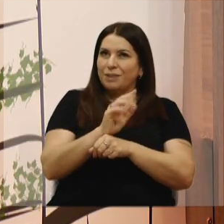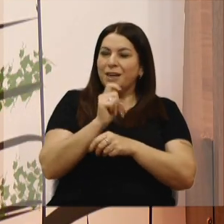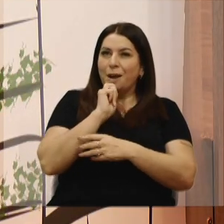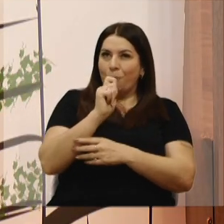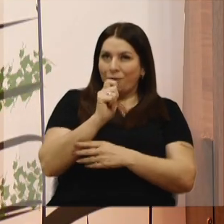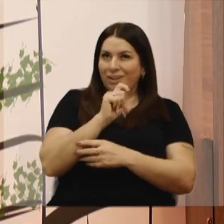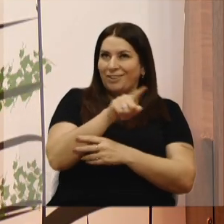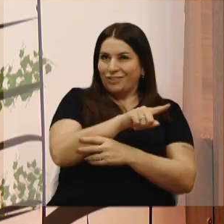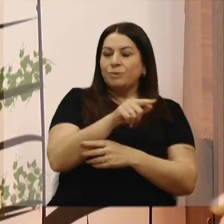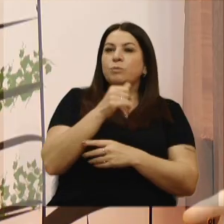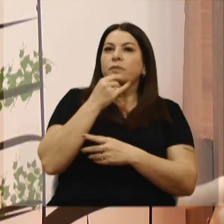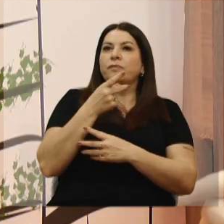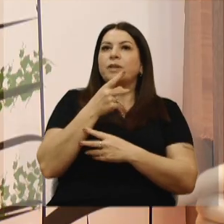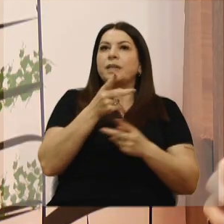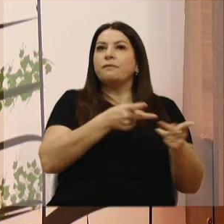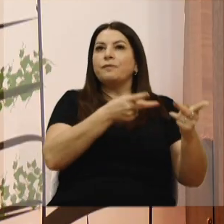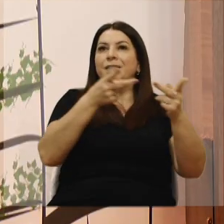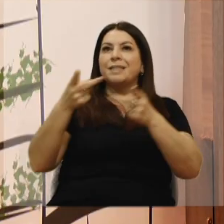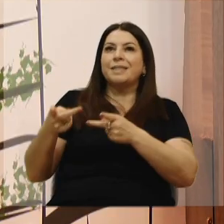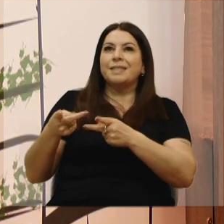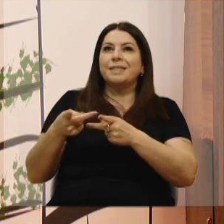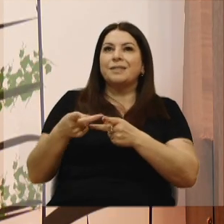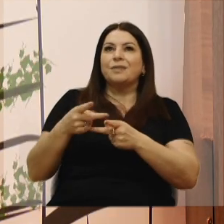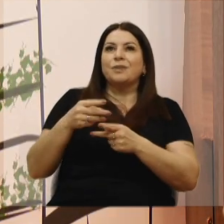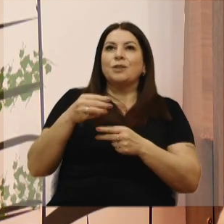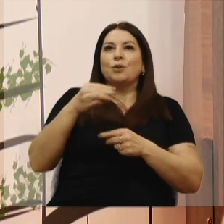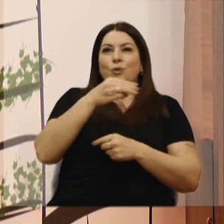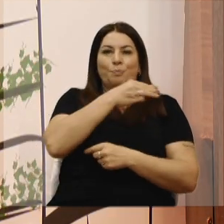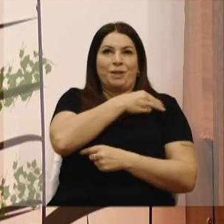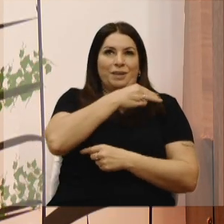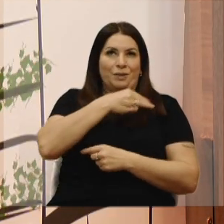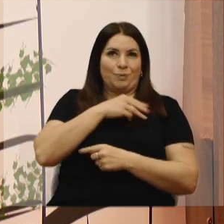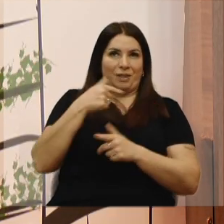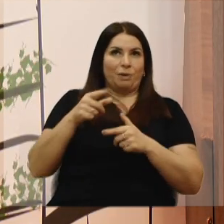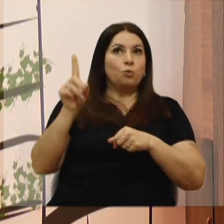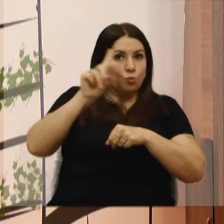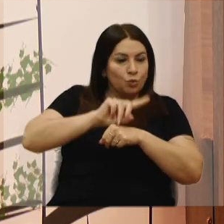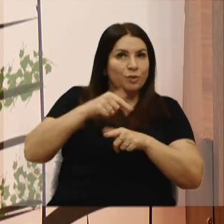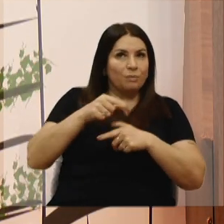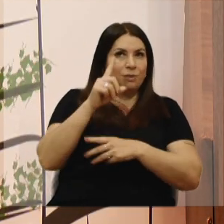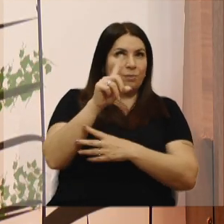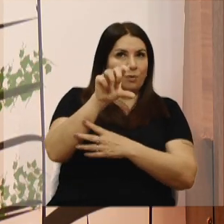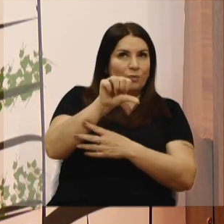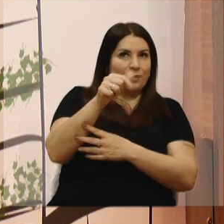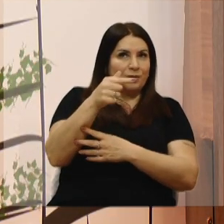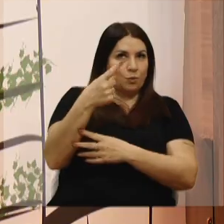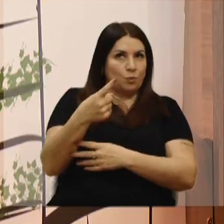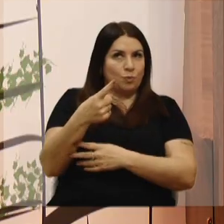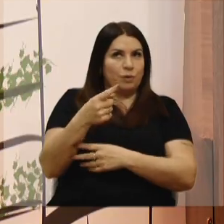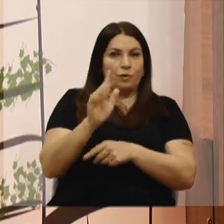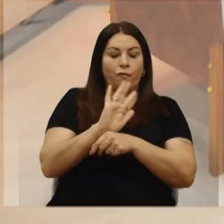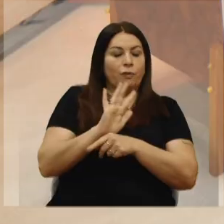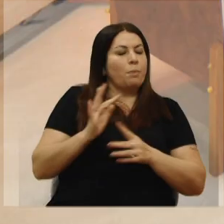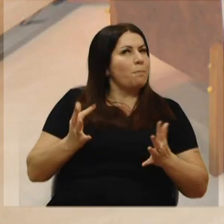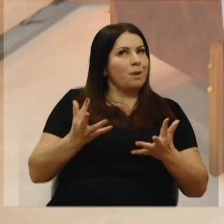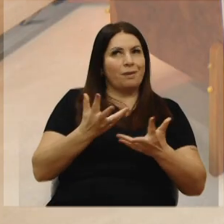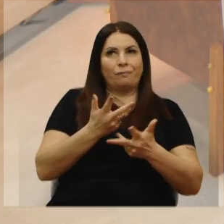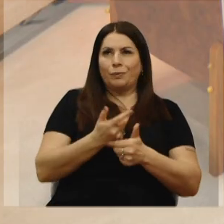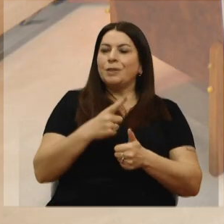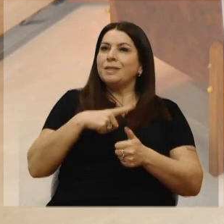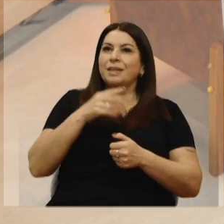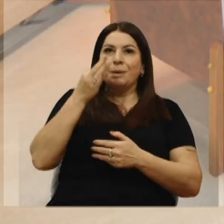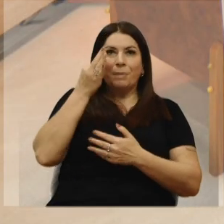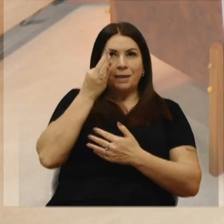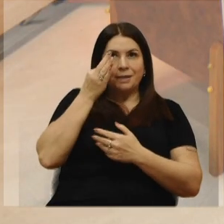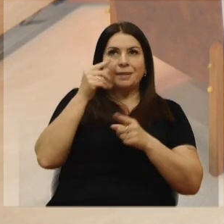filmes reportagens, por exemplo, que trata da visita do então ministro do Trabalho no Dia do Trabalho, em 1971. É um filme